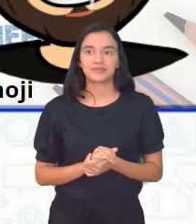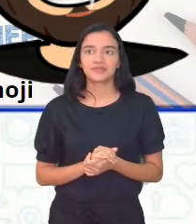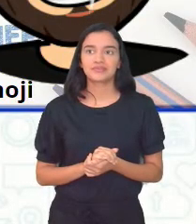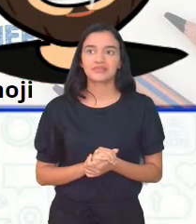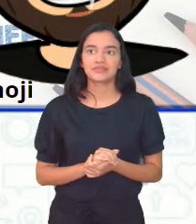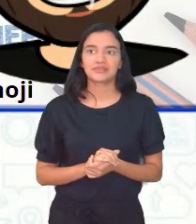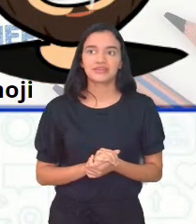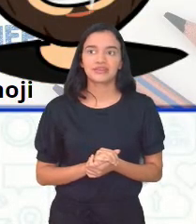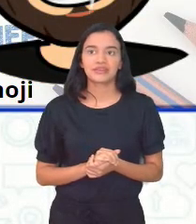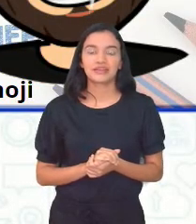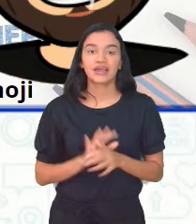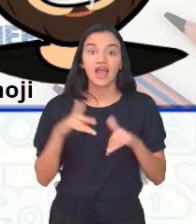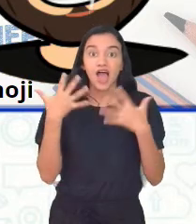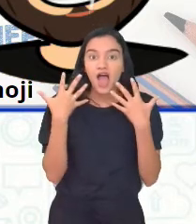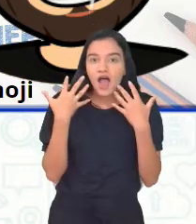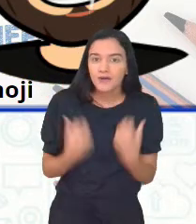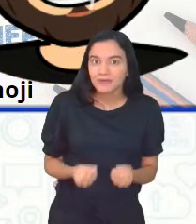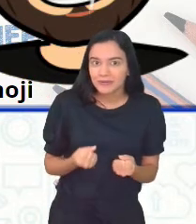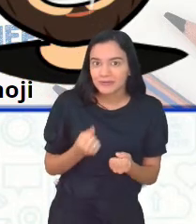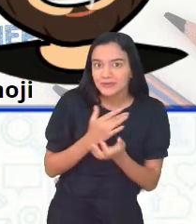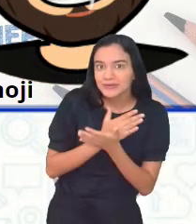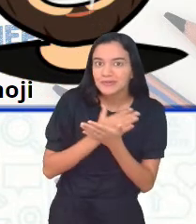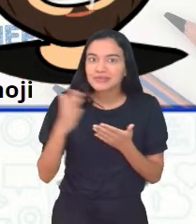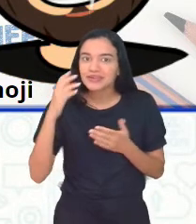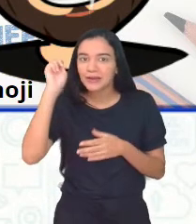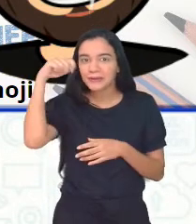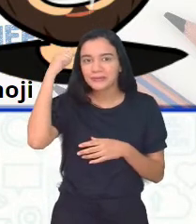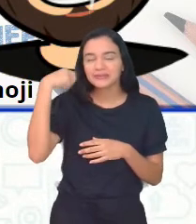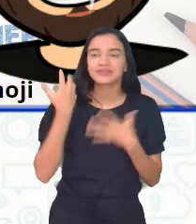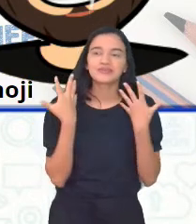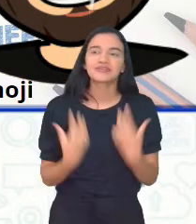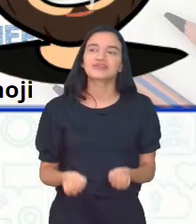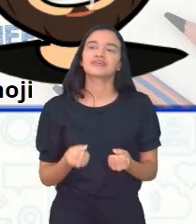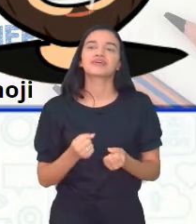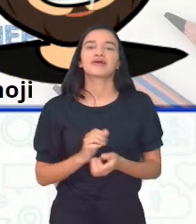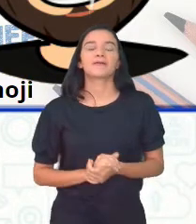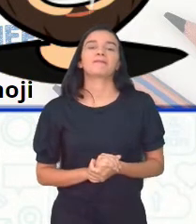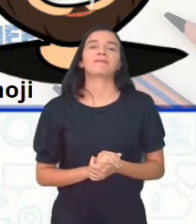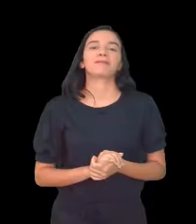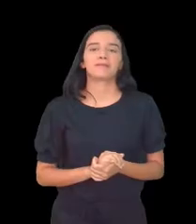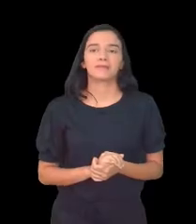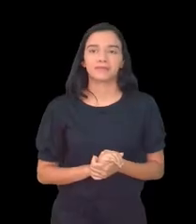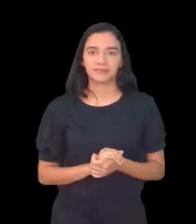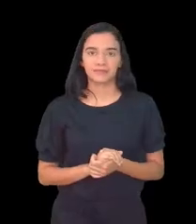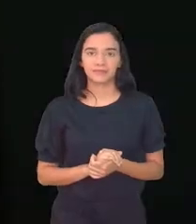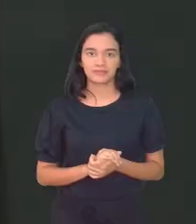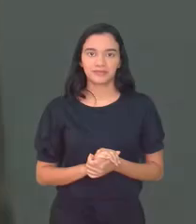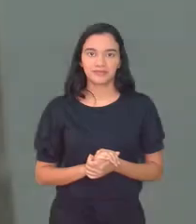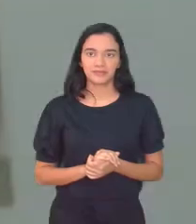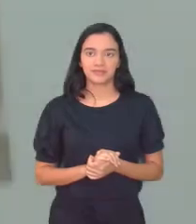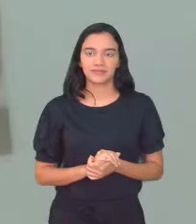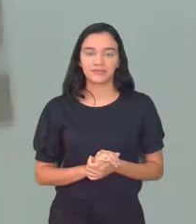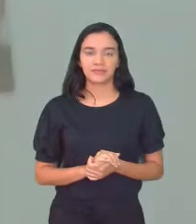Opa! Vamos começar com o vídeo, né? Isso. Vamos lá, tio Lu.